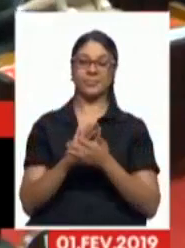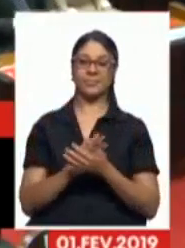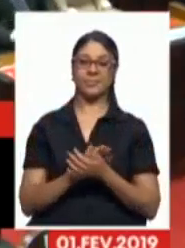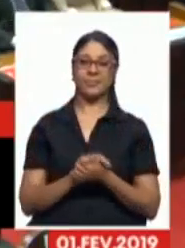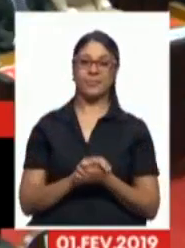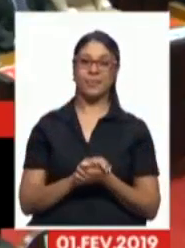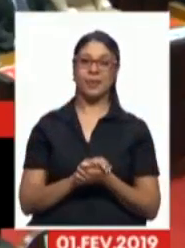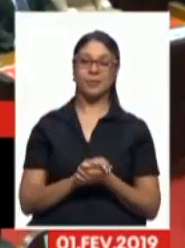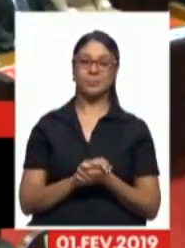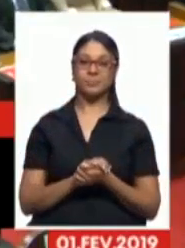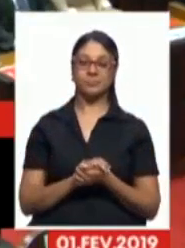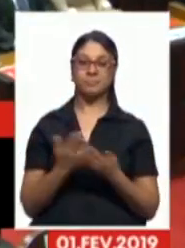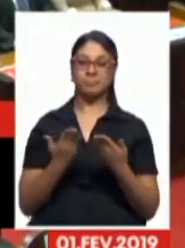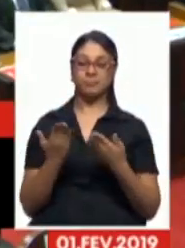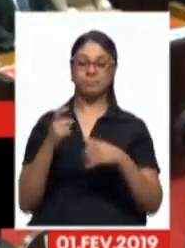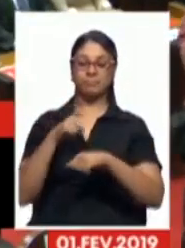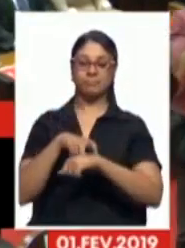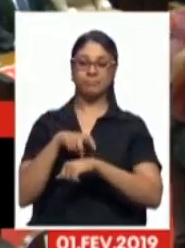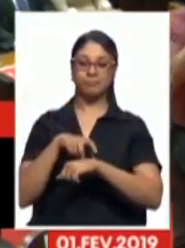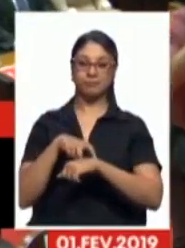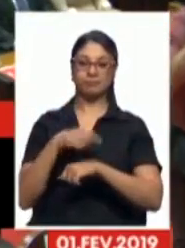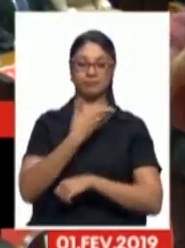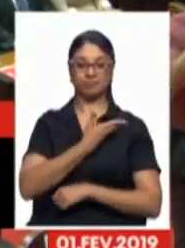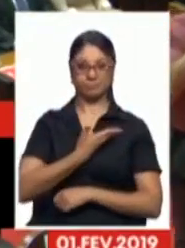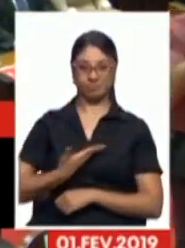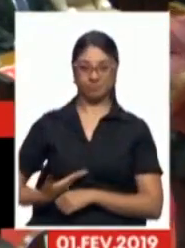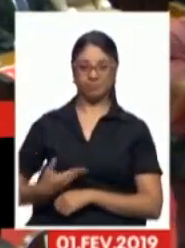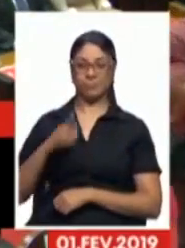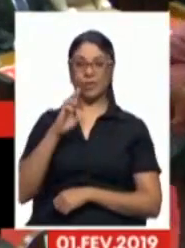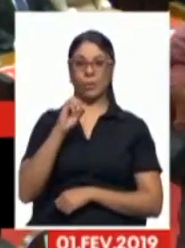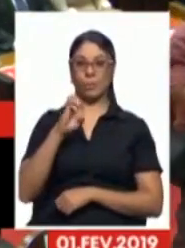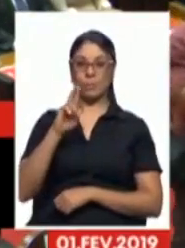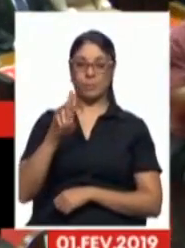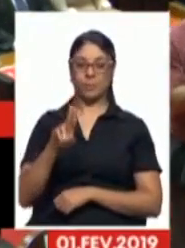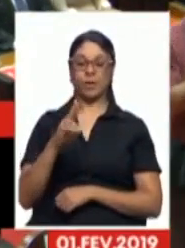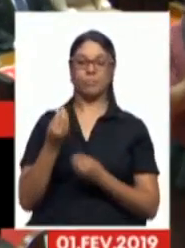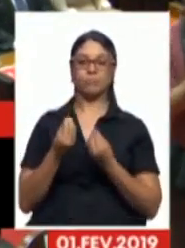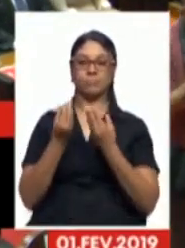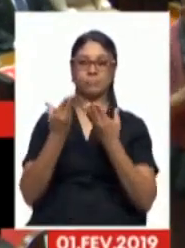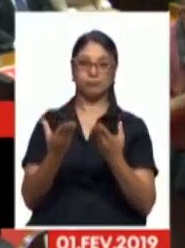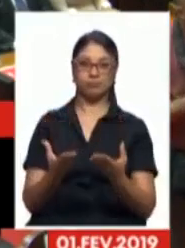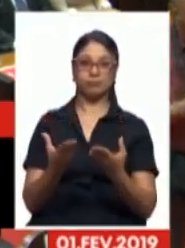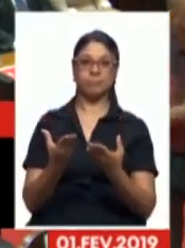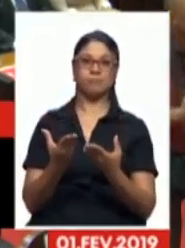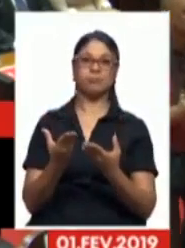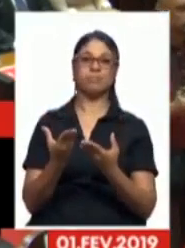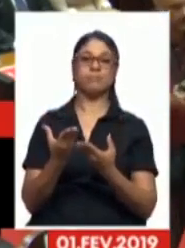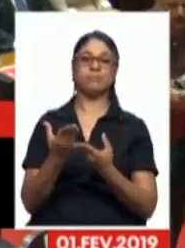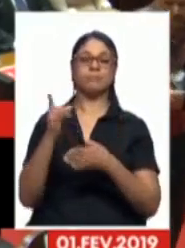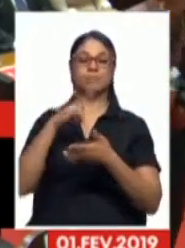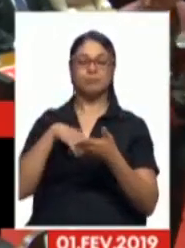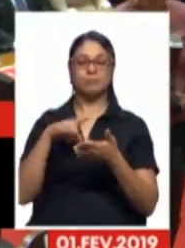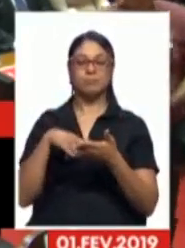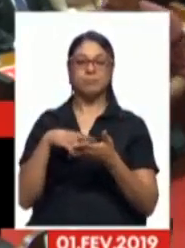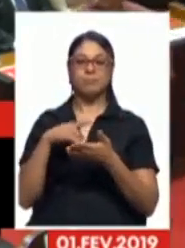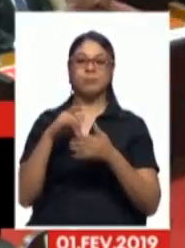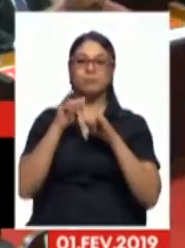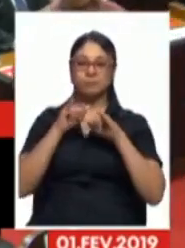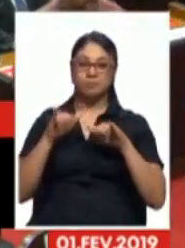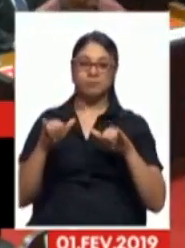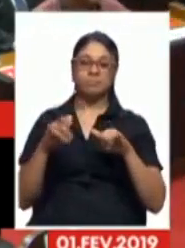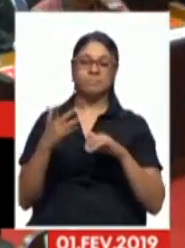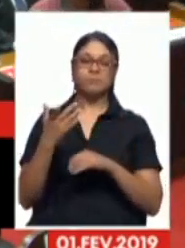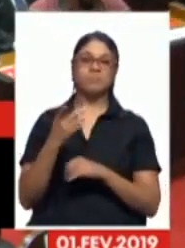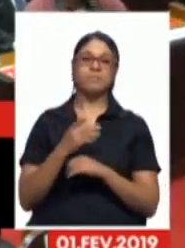Neste momento, o excelentíssimo senhor governador do Estado de Minas Gerais, Romeu Zema, entrega a mensagem governamental ao excelentíssimo senhor deputado Eli